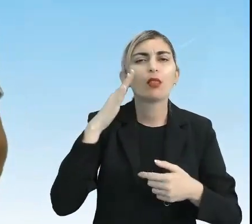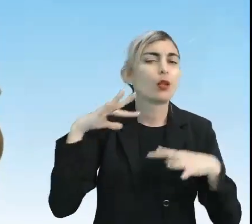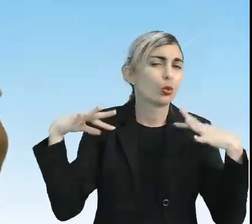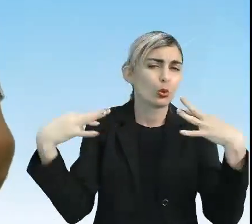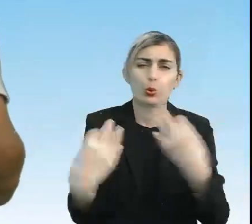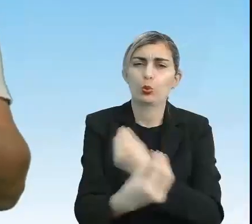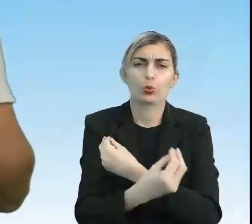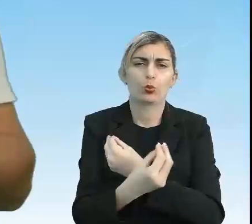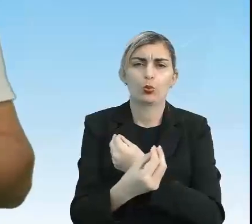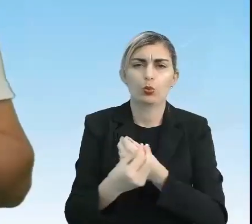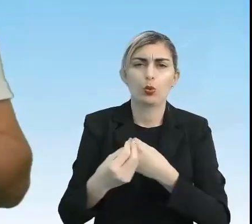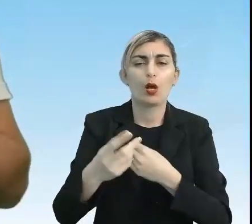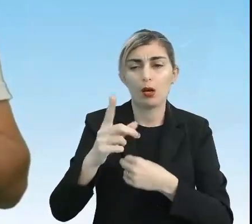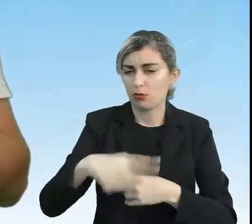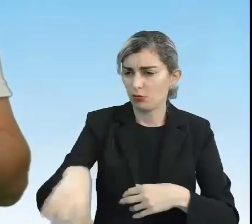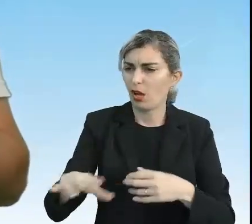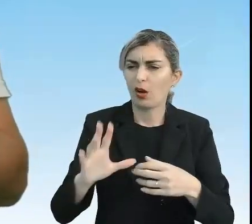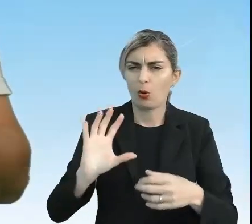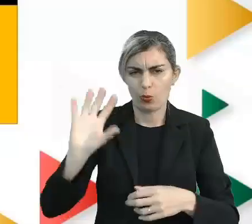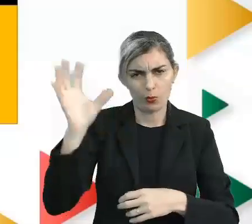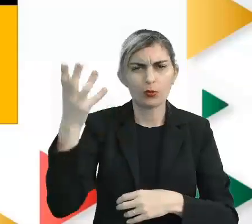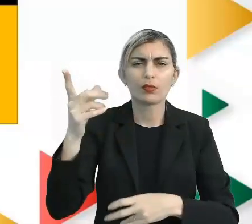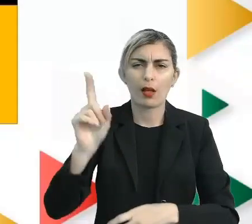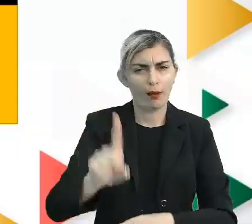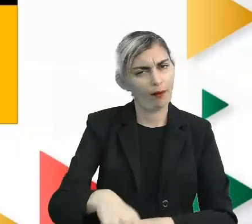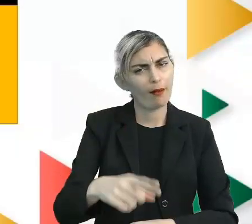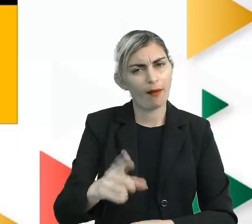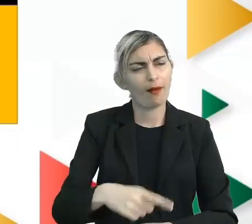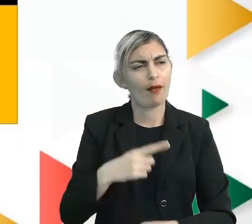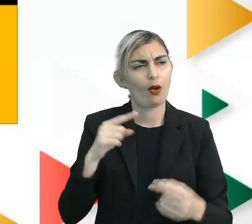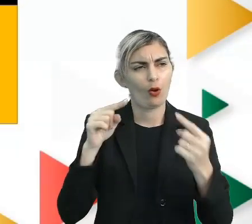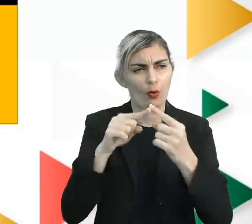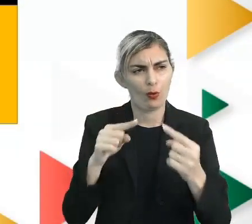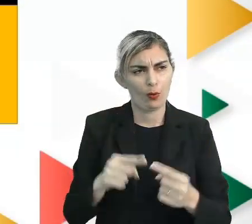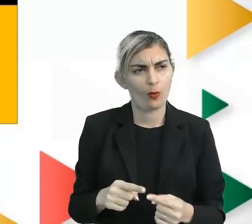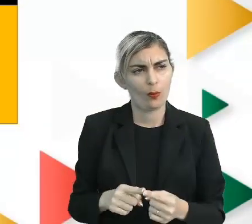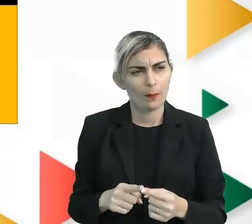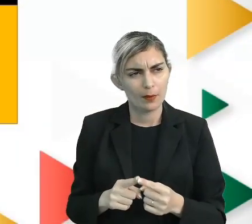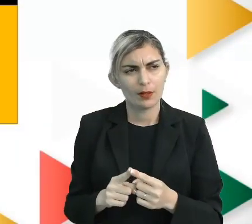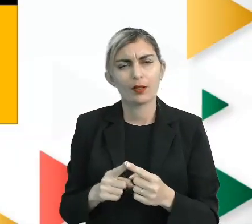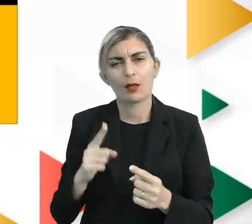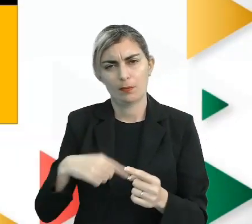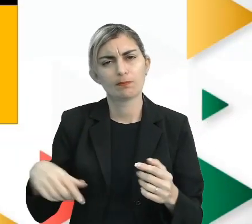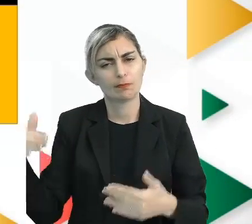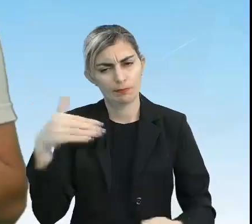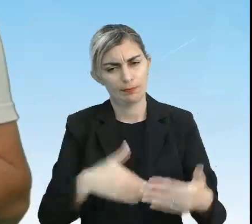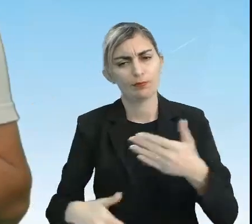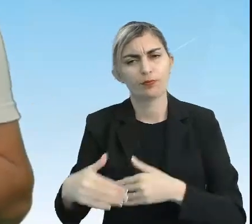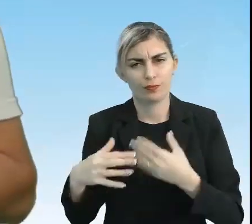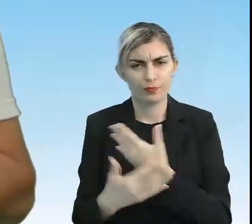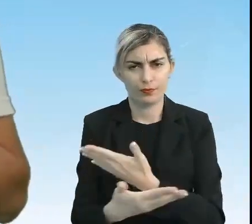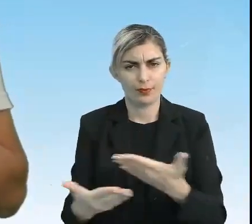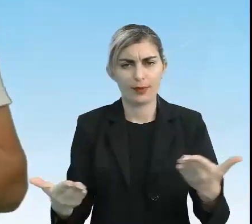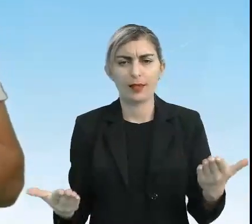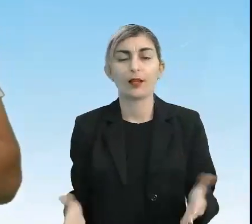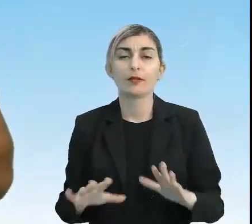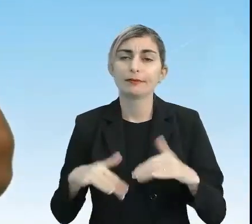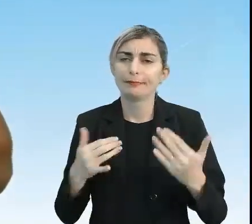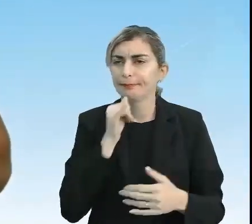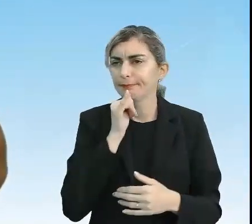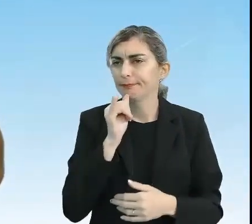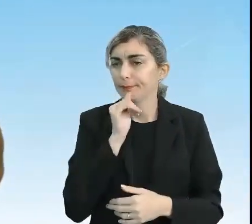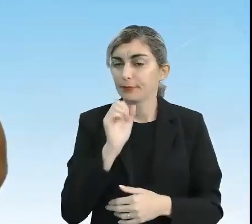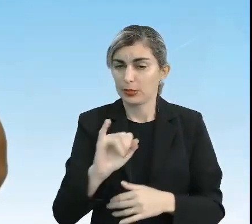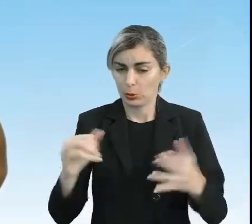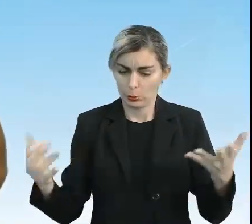essa coisa Mais que uma vez. existe, né, ela tem a ver com a participação de todos. Então, por exemplo,